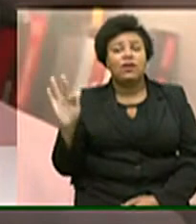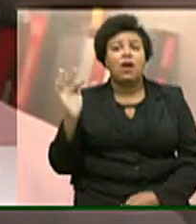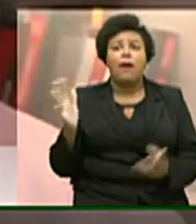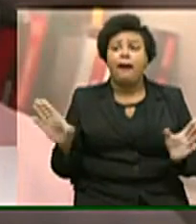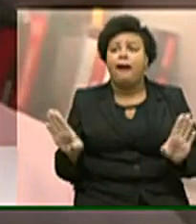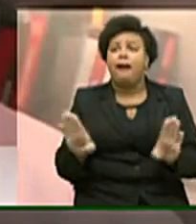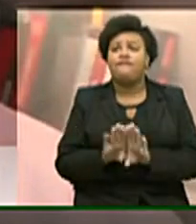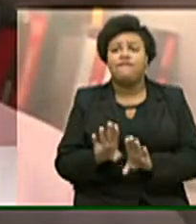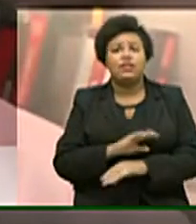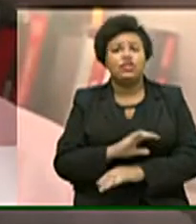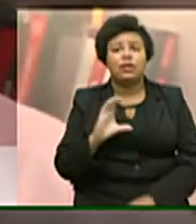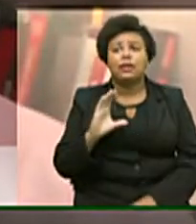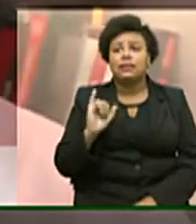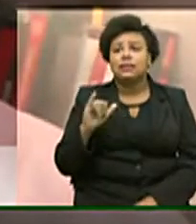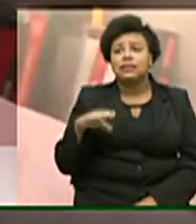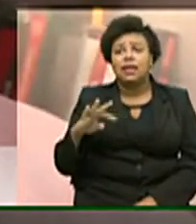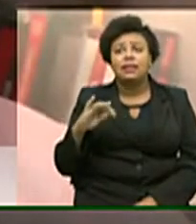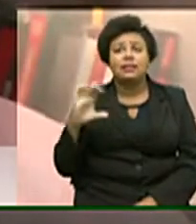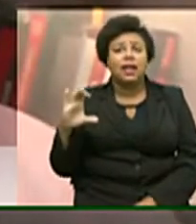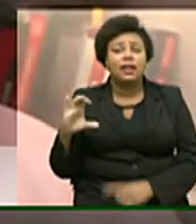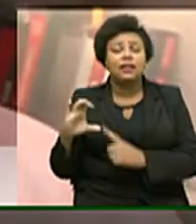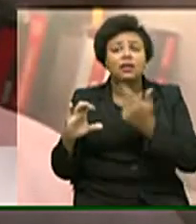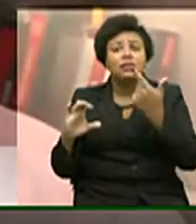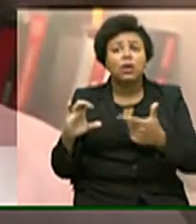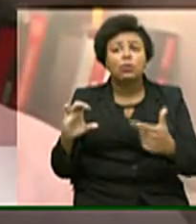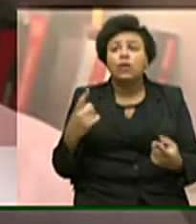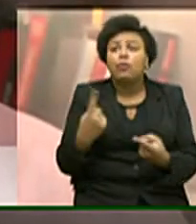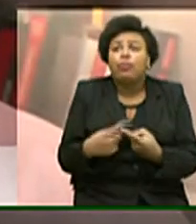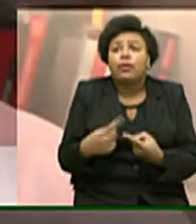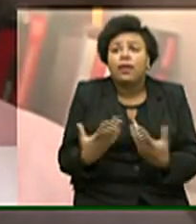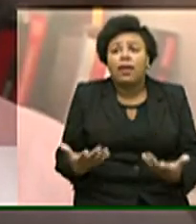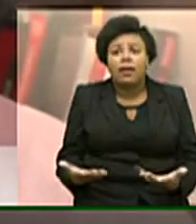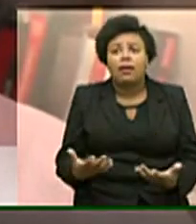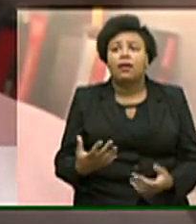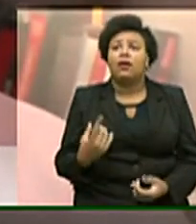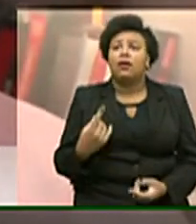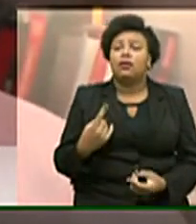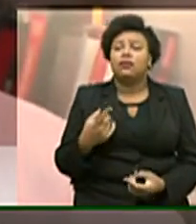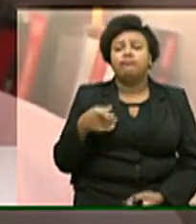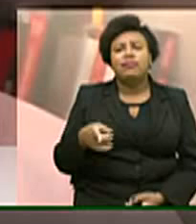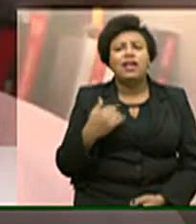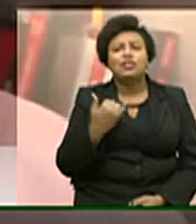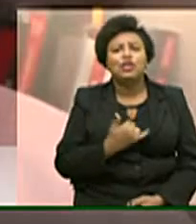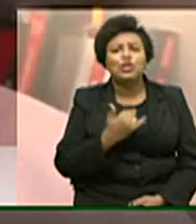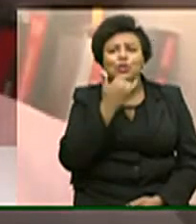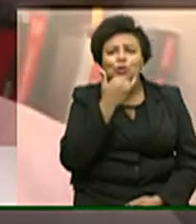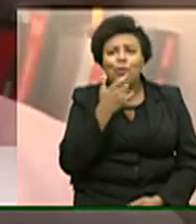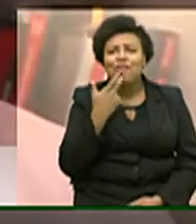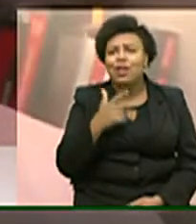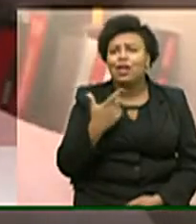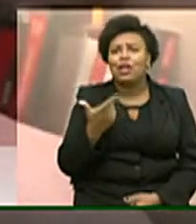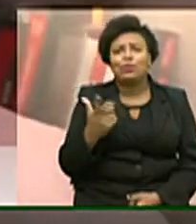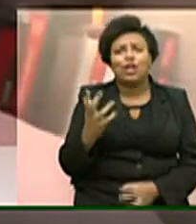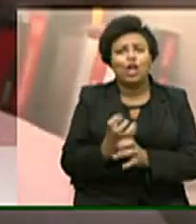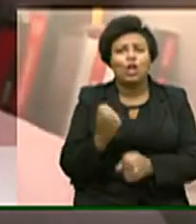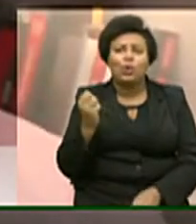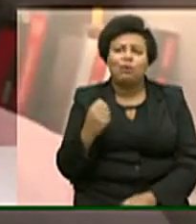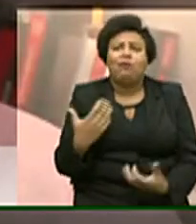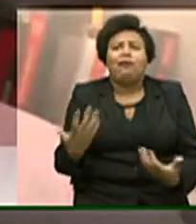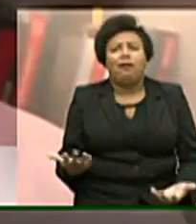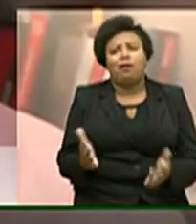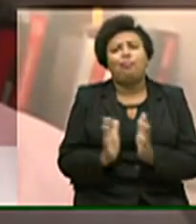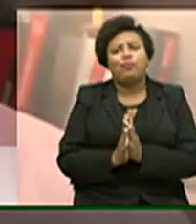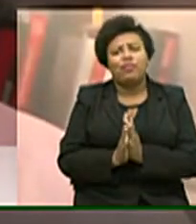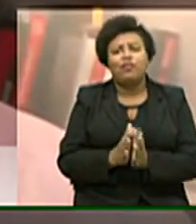CETEC não tem nenhuma razoabilidade, né? Porque, e essa desculpa de que não gera lucro, ora,